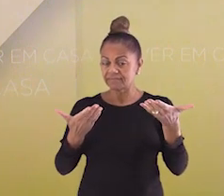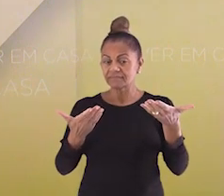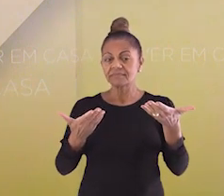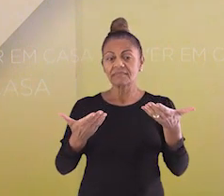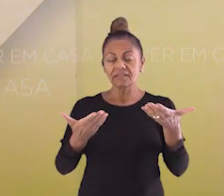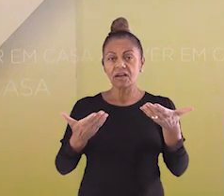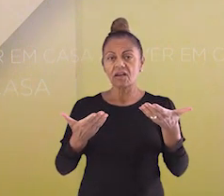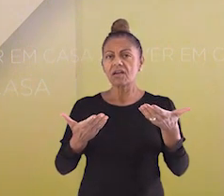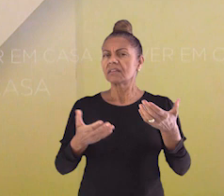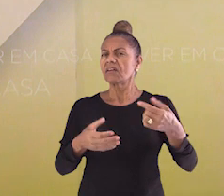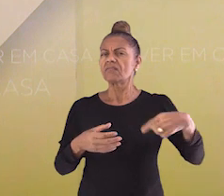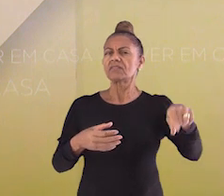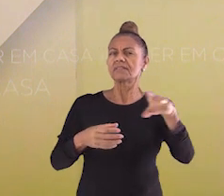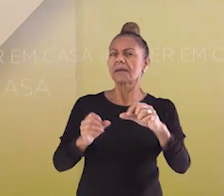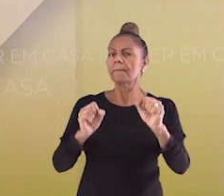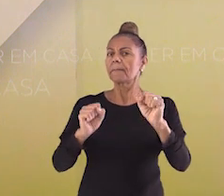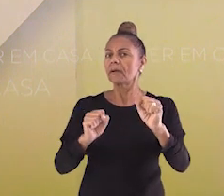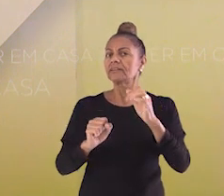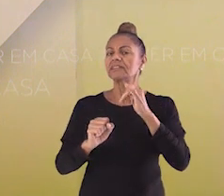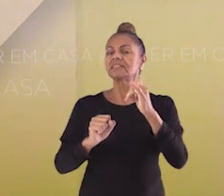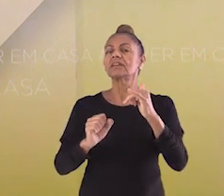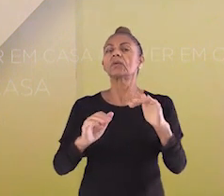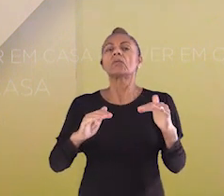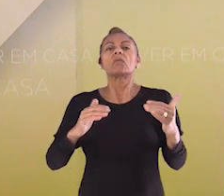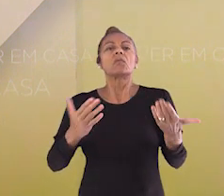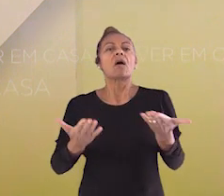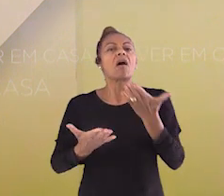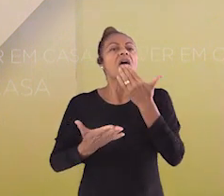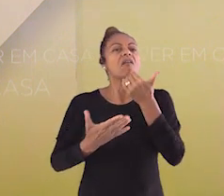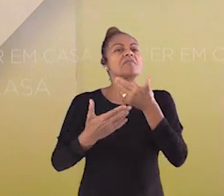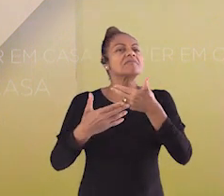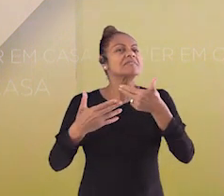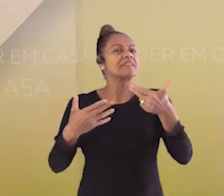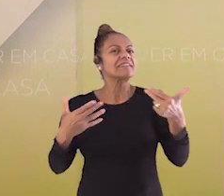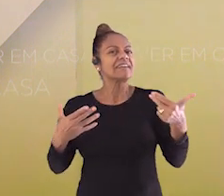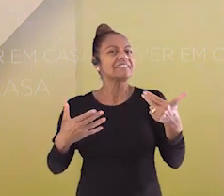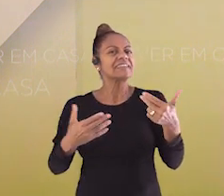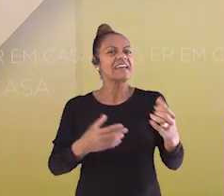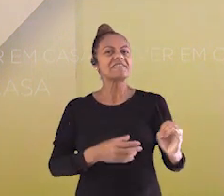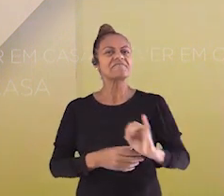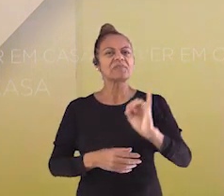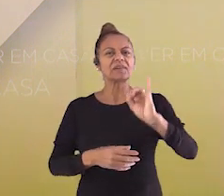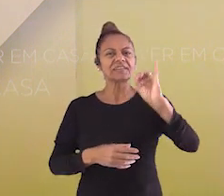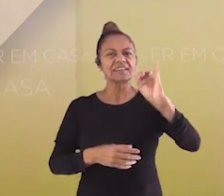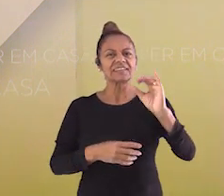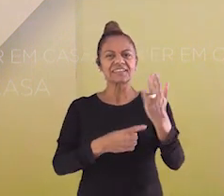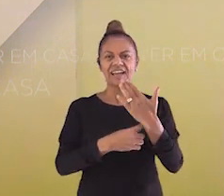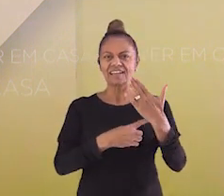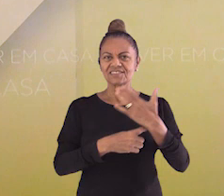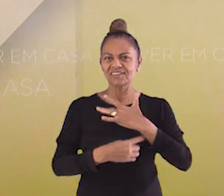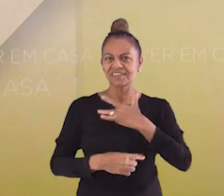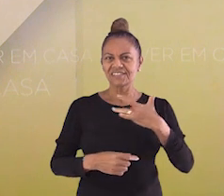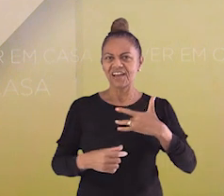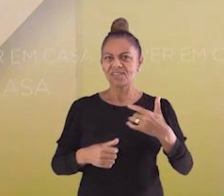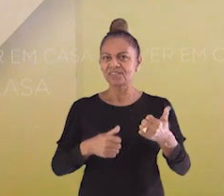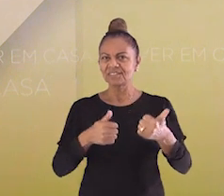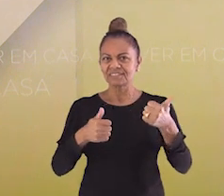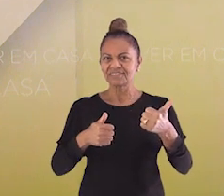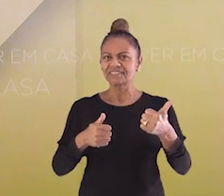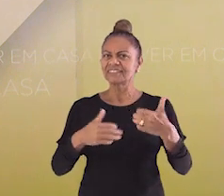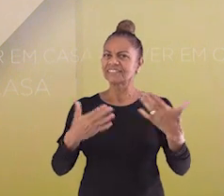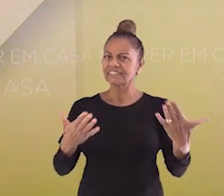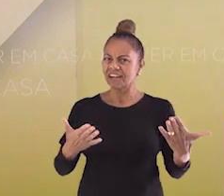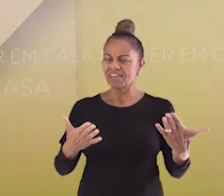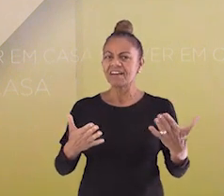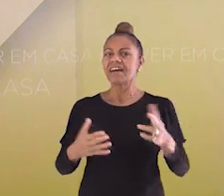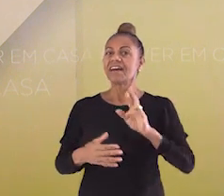alimentos você consome e considera importantes para manter a saúde? Grava um vídeo com sua resposta e envie para o Dever em Casa na TV pelo QR